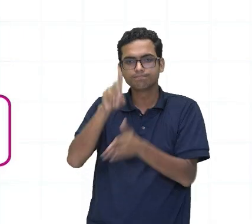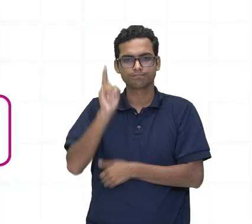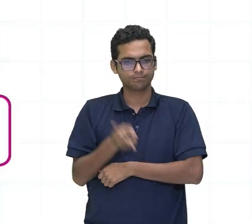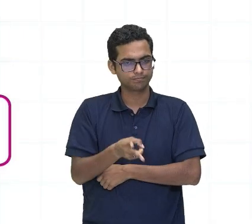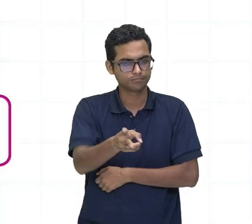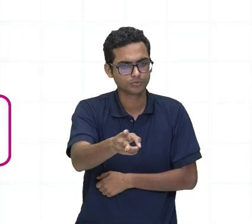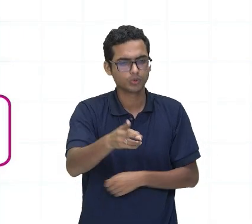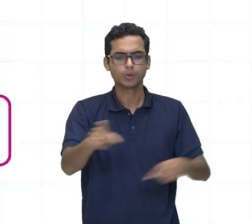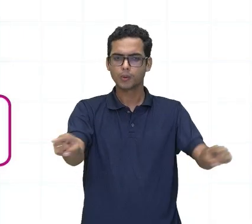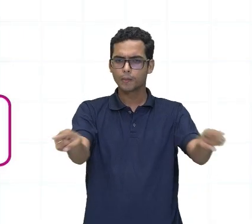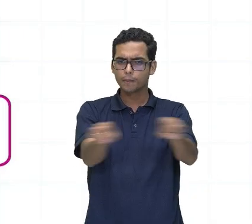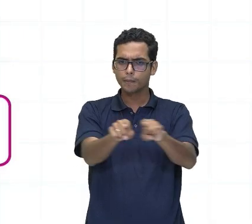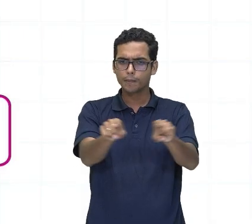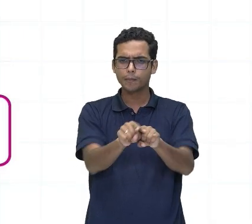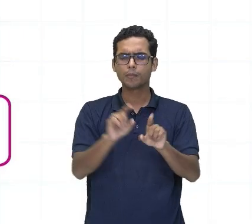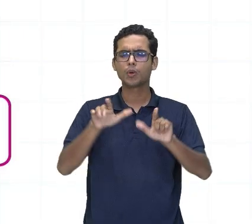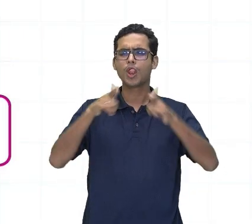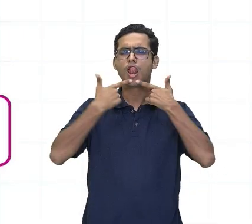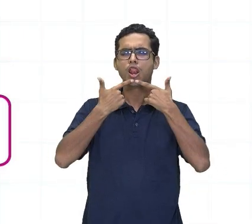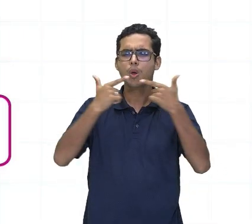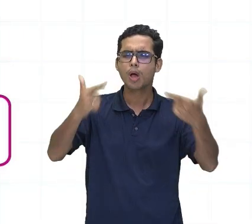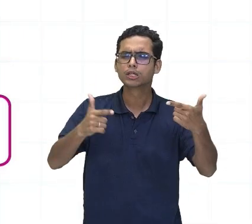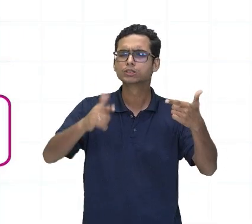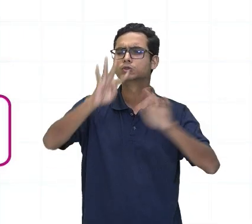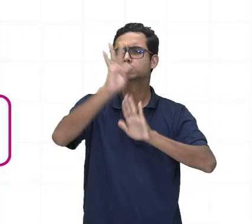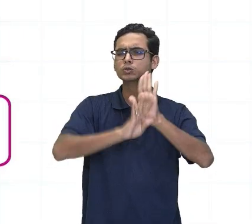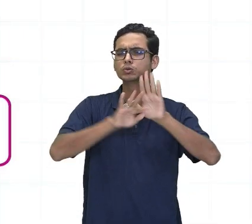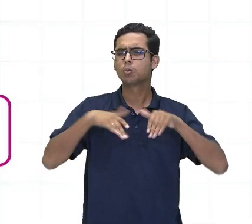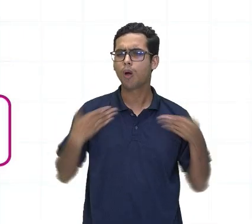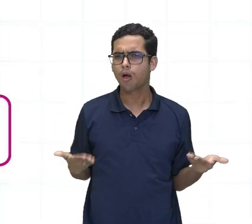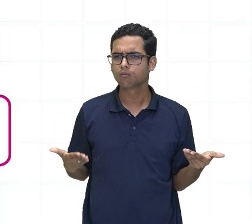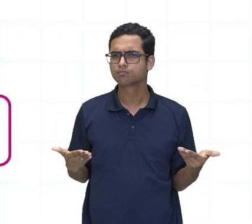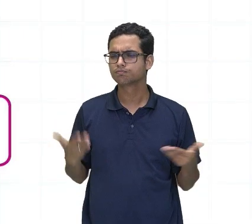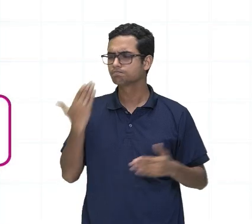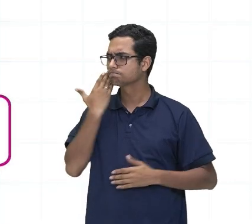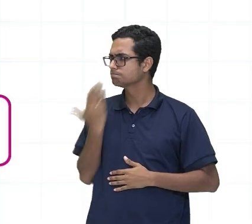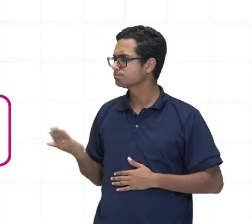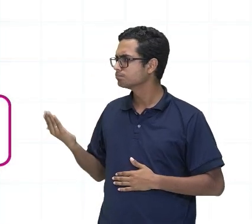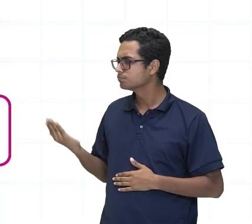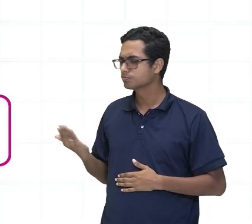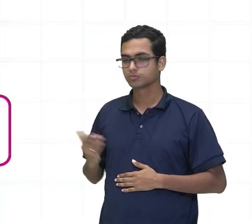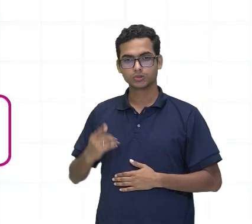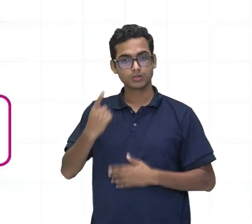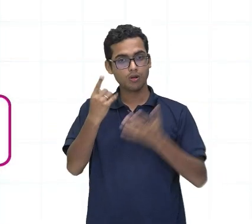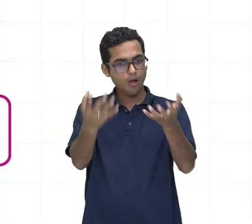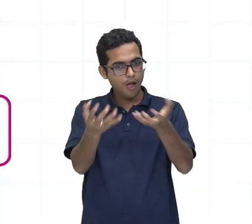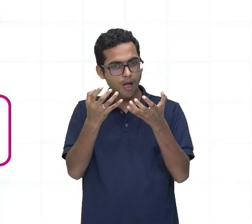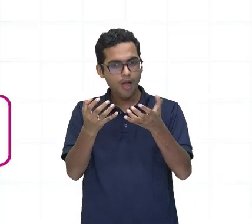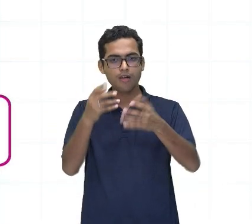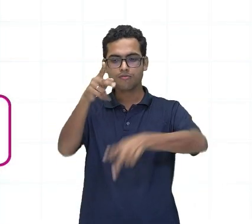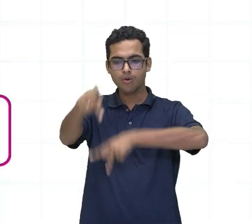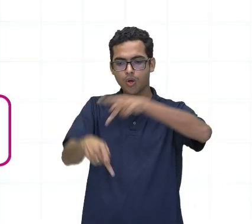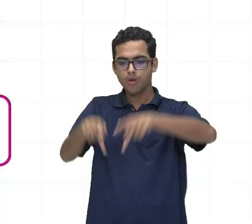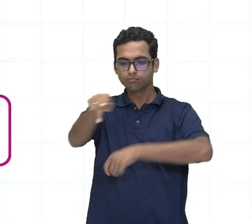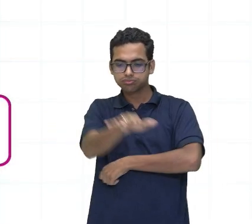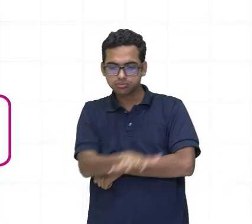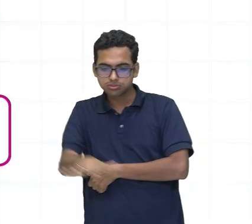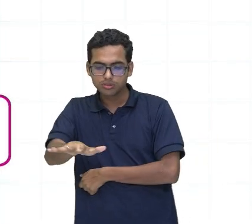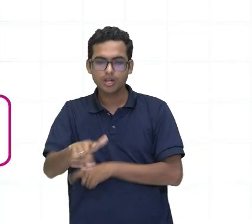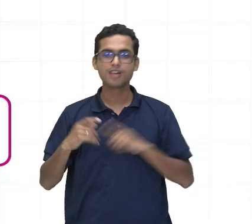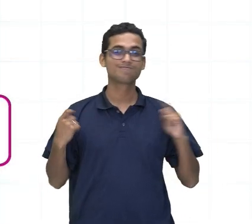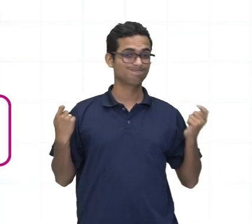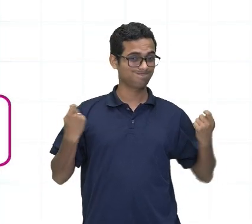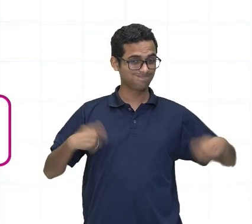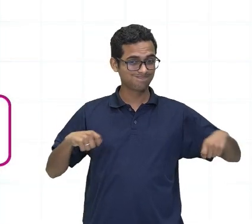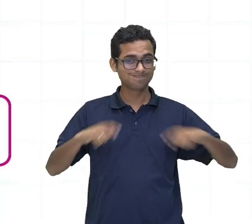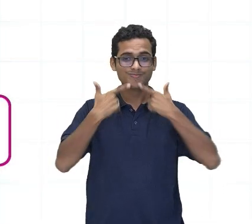Que linguagem do texto? Qual é a linguagem do texto? Se eu quero que chegue ao público em geral, o maior número de